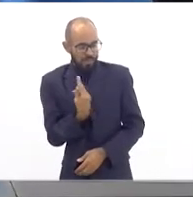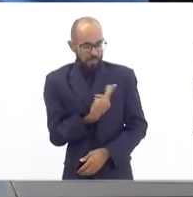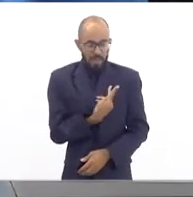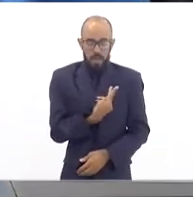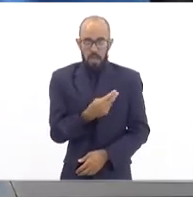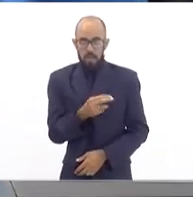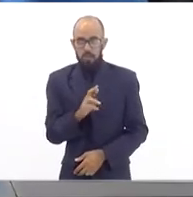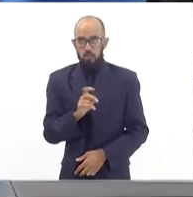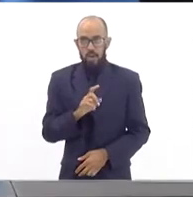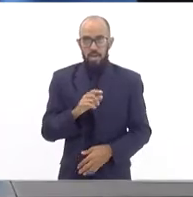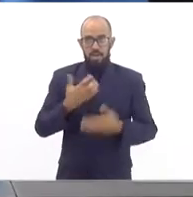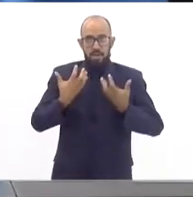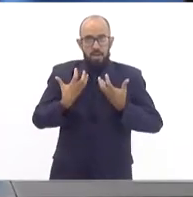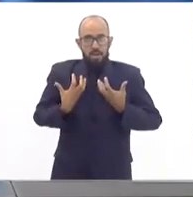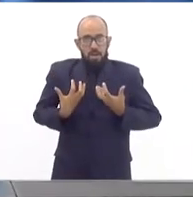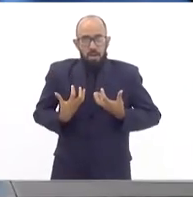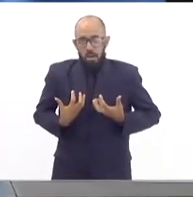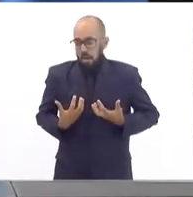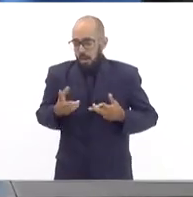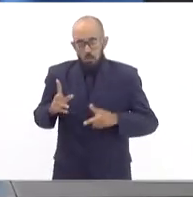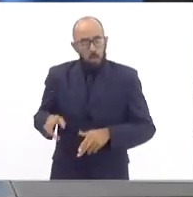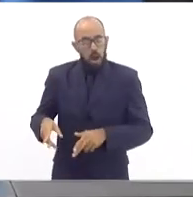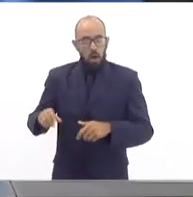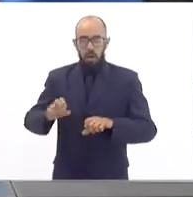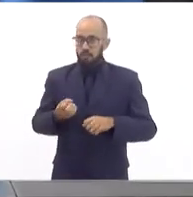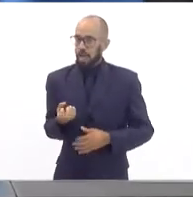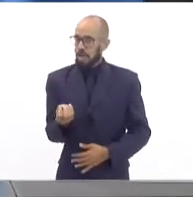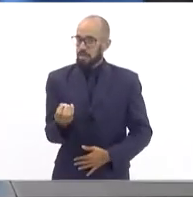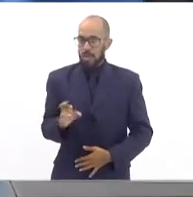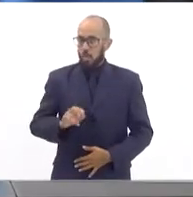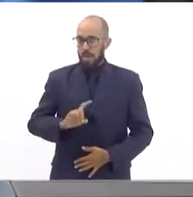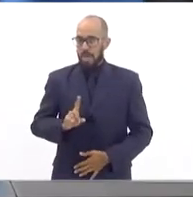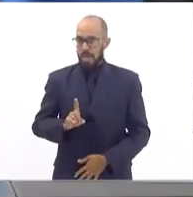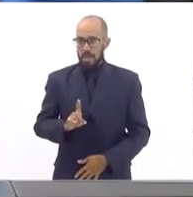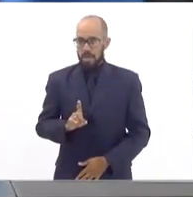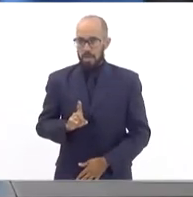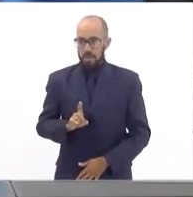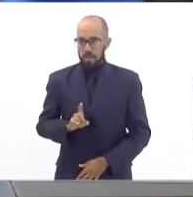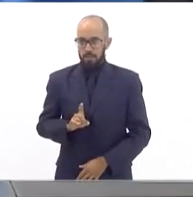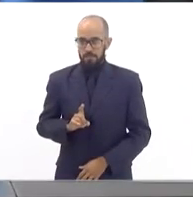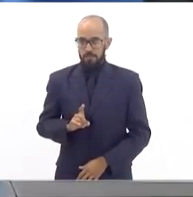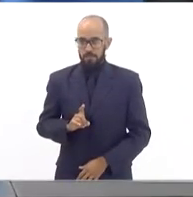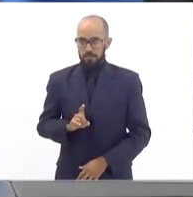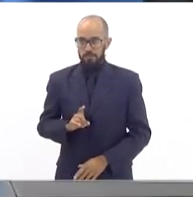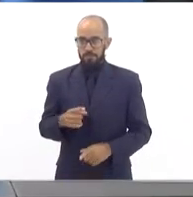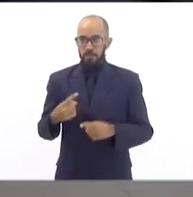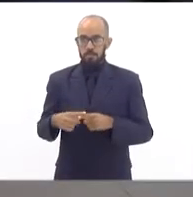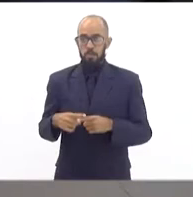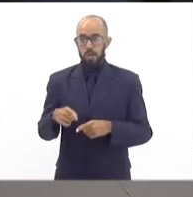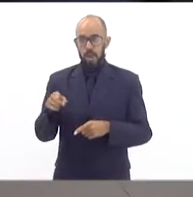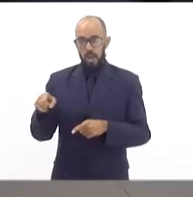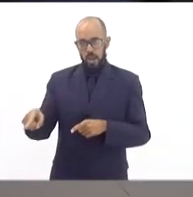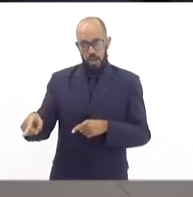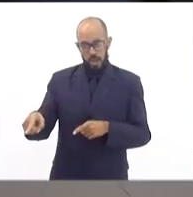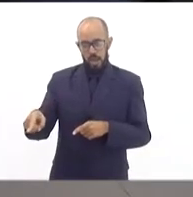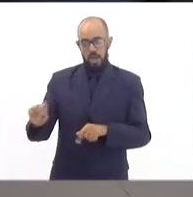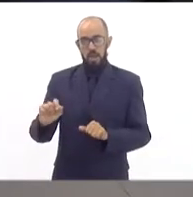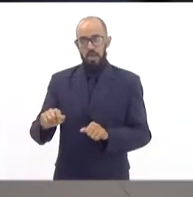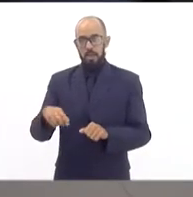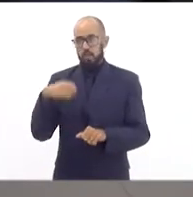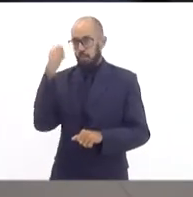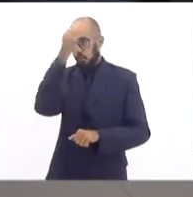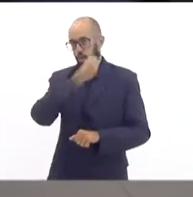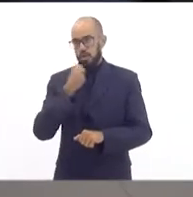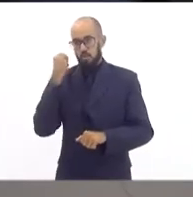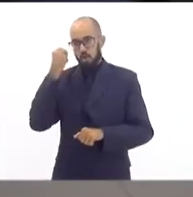é tão cansativo quanto a viagem. Nós estamos conversando sobre isso. É porque lá eu só completo minha carga horária, de 8 horas de